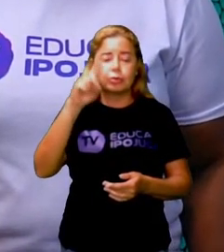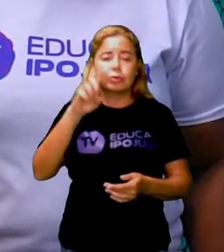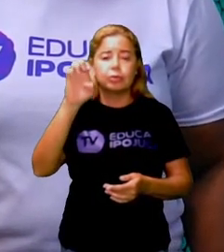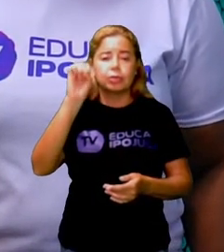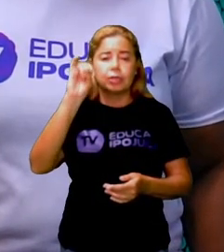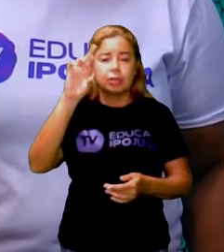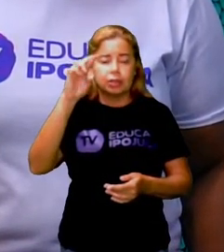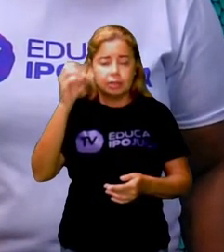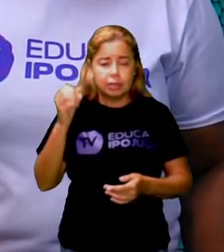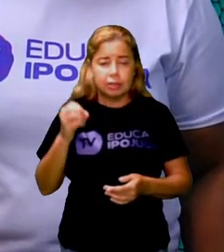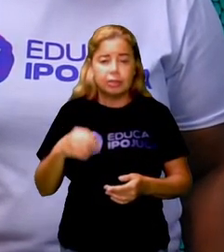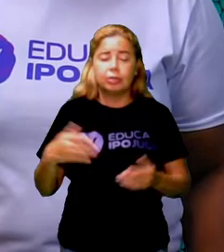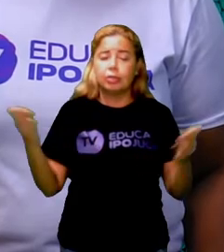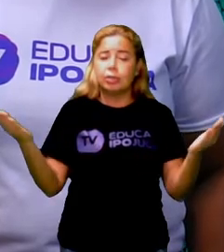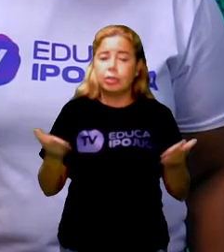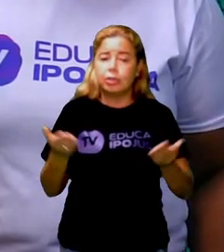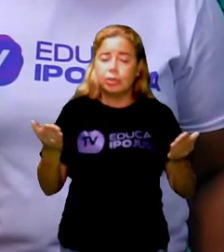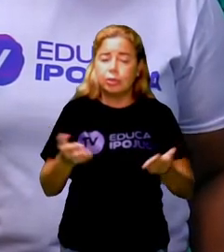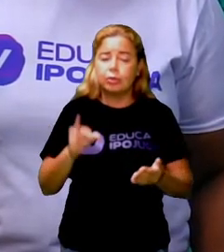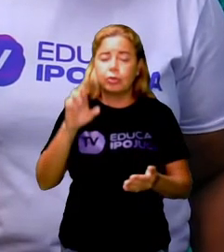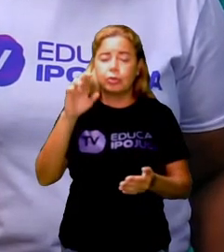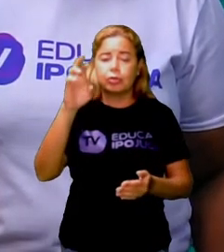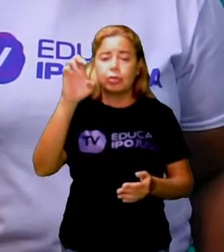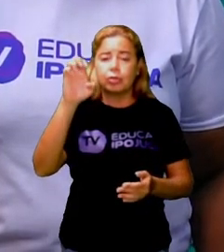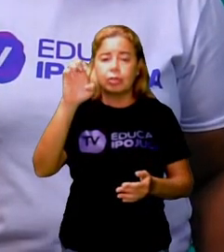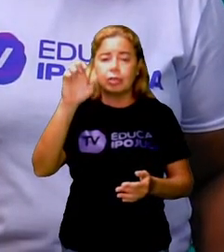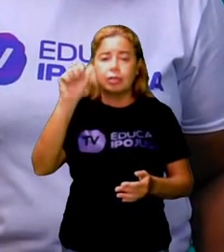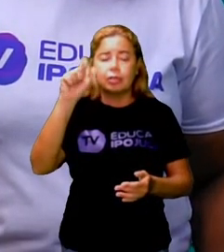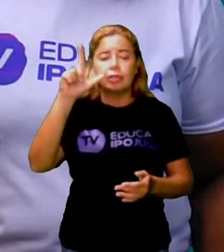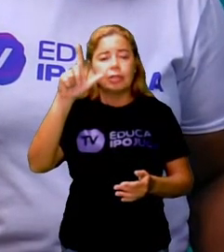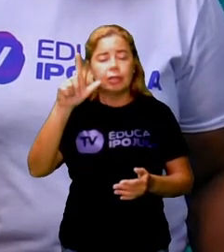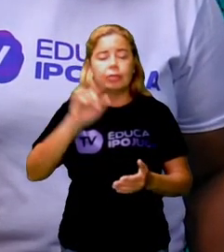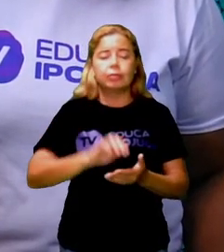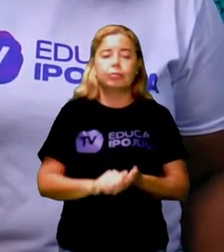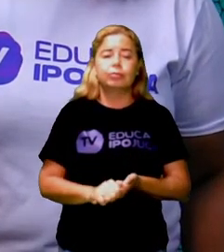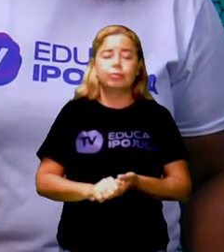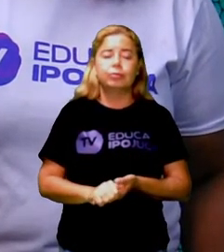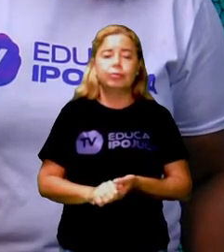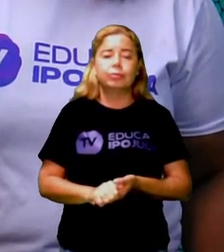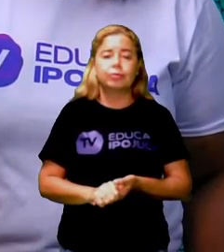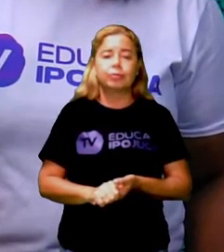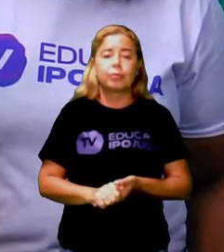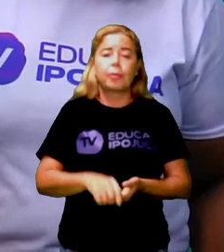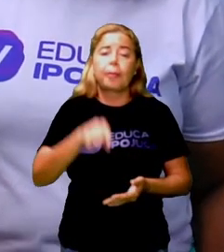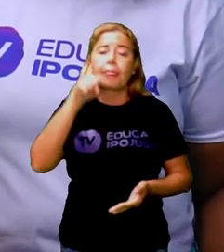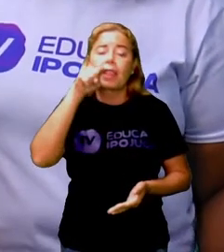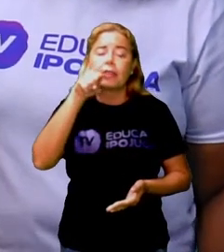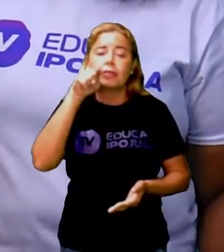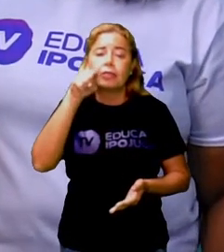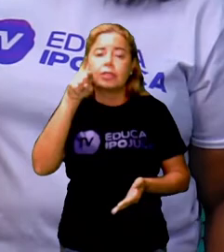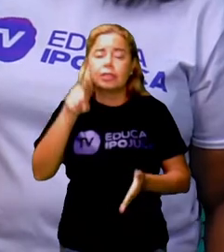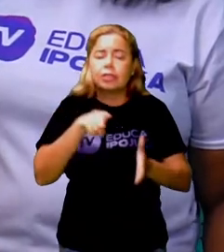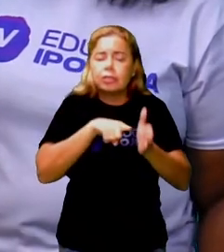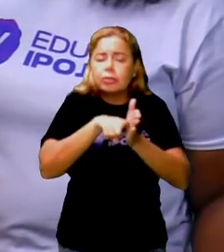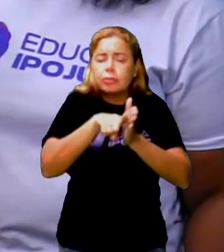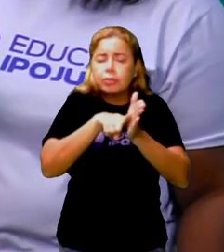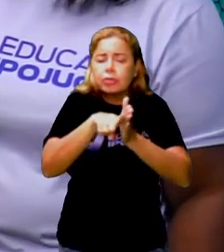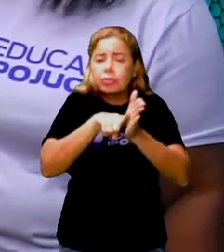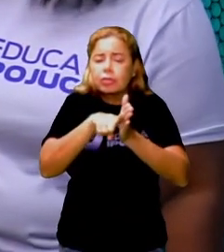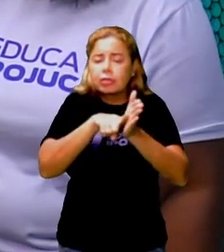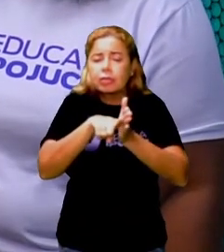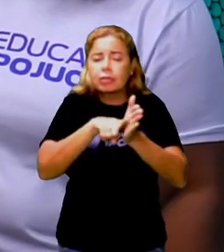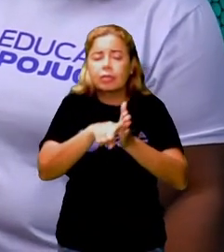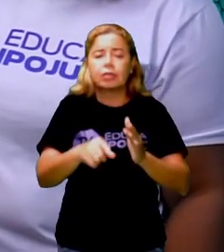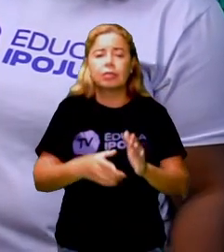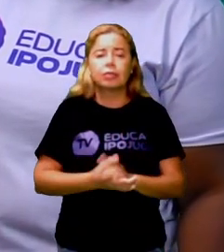Então, vai uma pesquisa para vocês, tá? como curiosidade, vocês vão